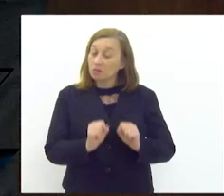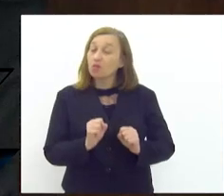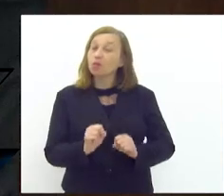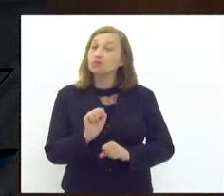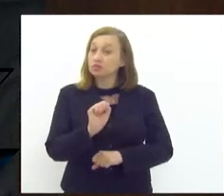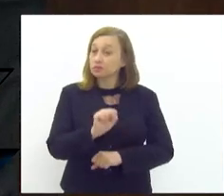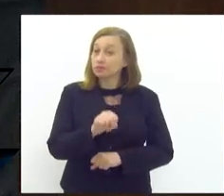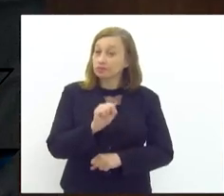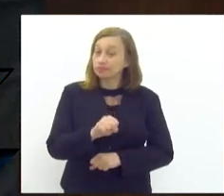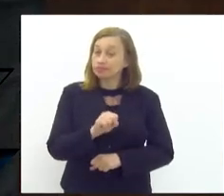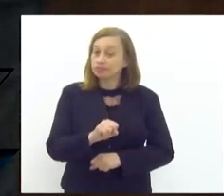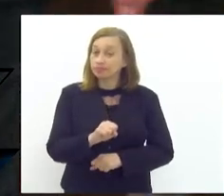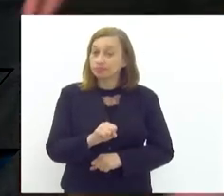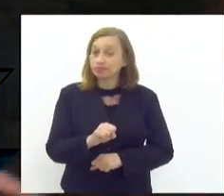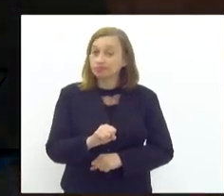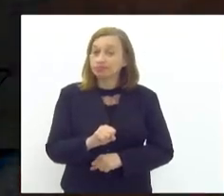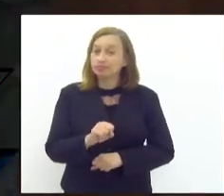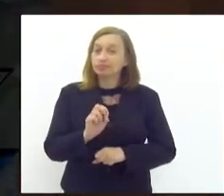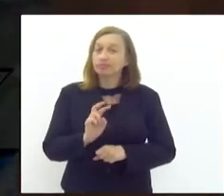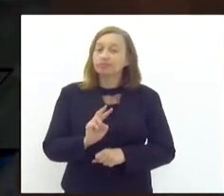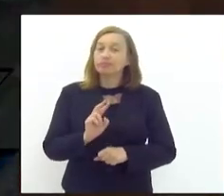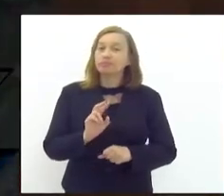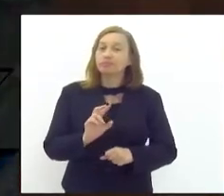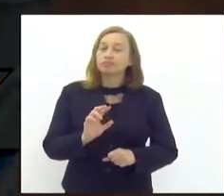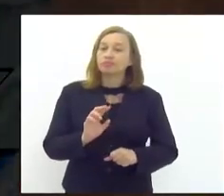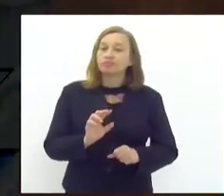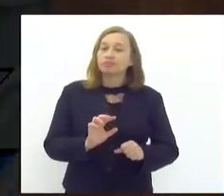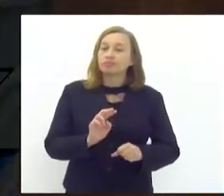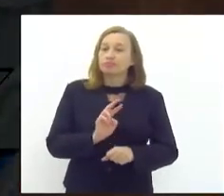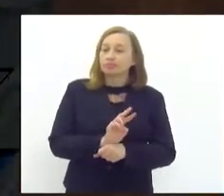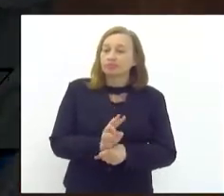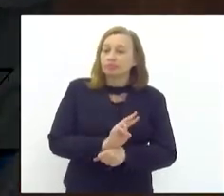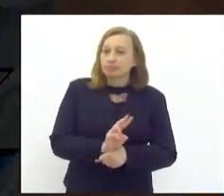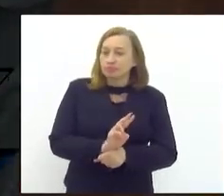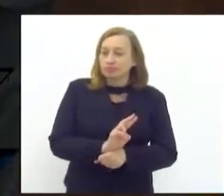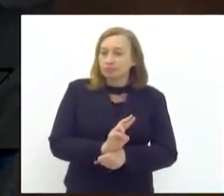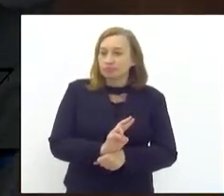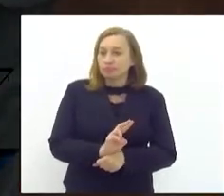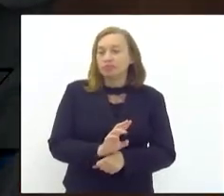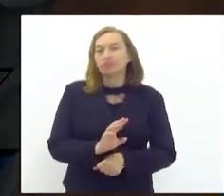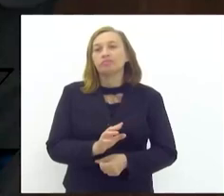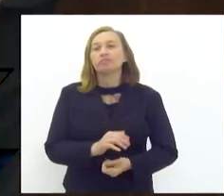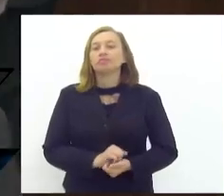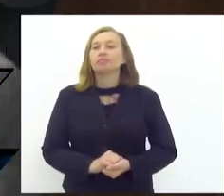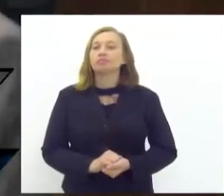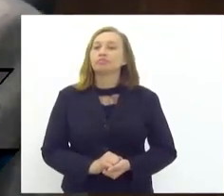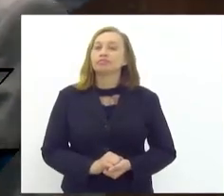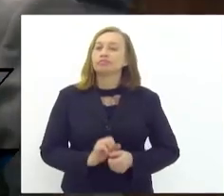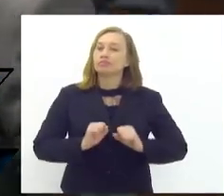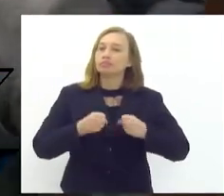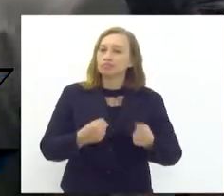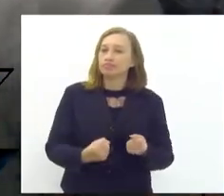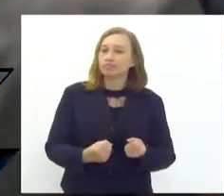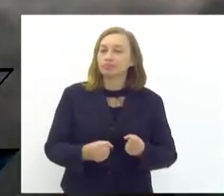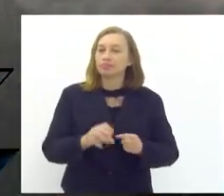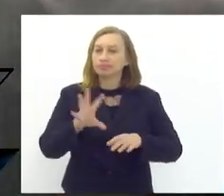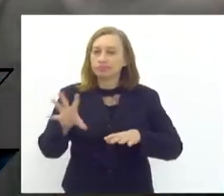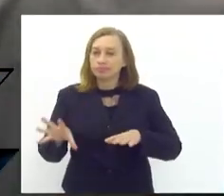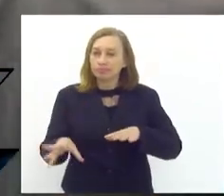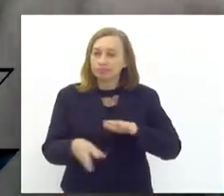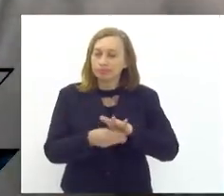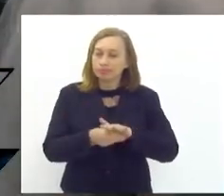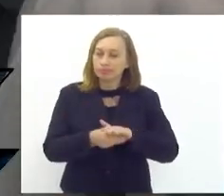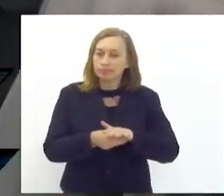sim garantirá os agentes da segurança a sua devida defesa Então as emendas destacadas